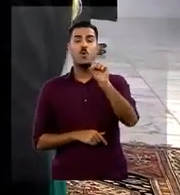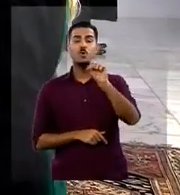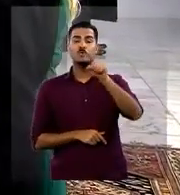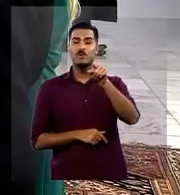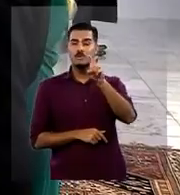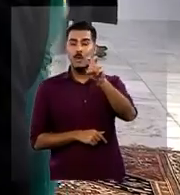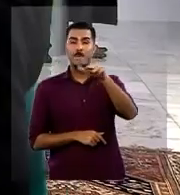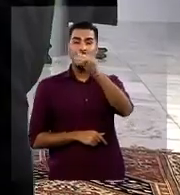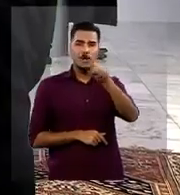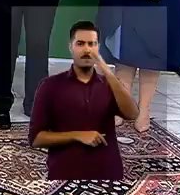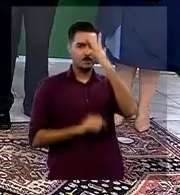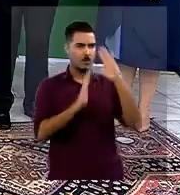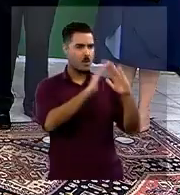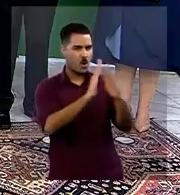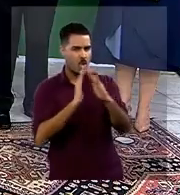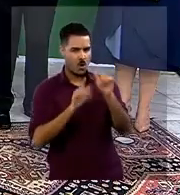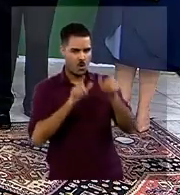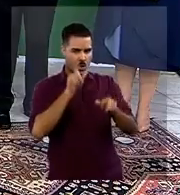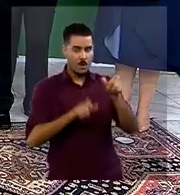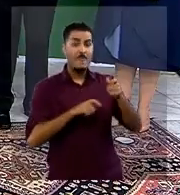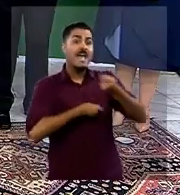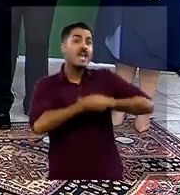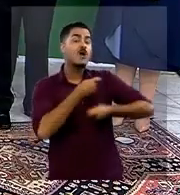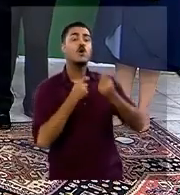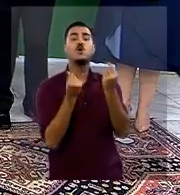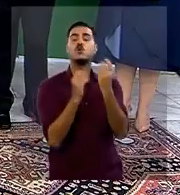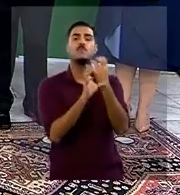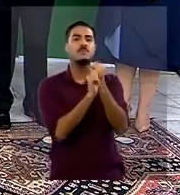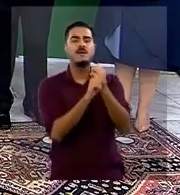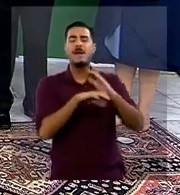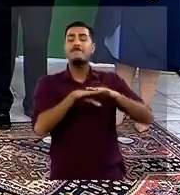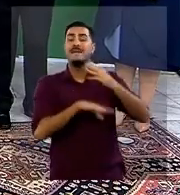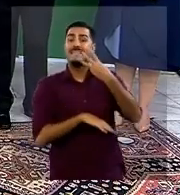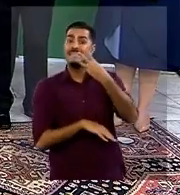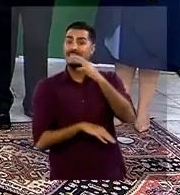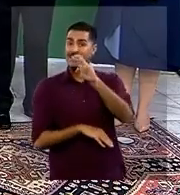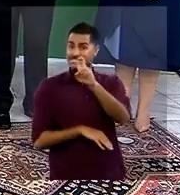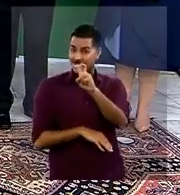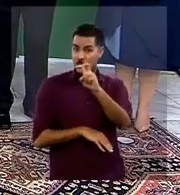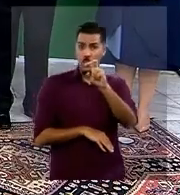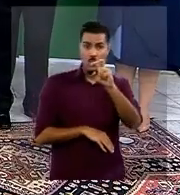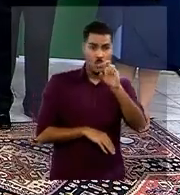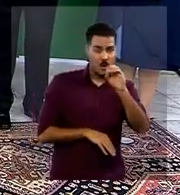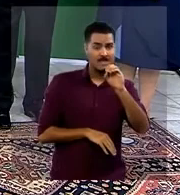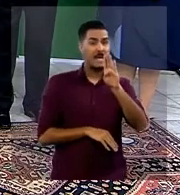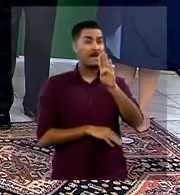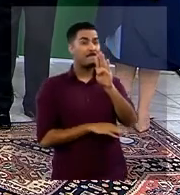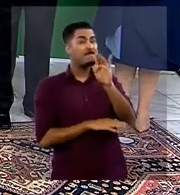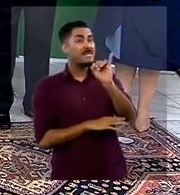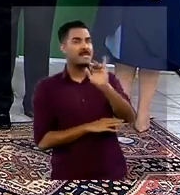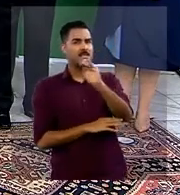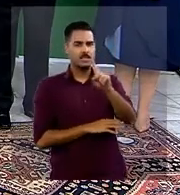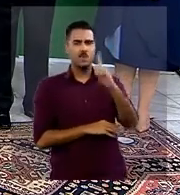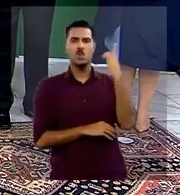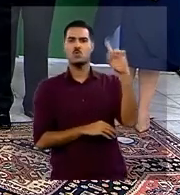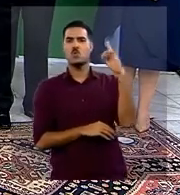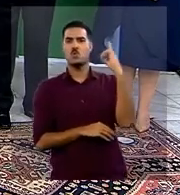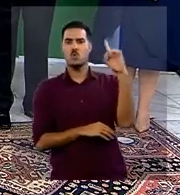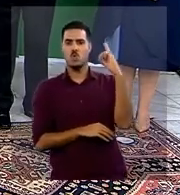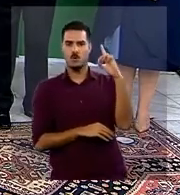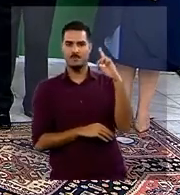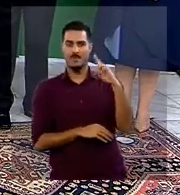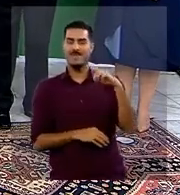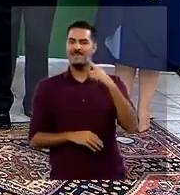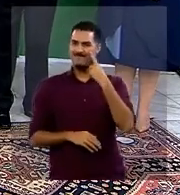de habitantes e uma economia de mais de 350 bilhões de dólares.